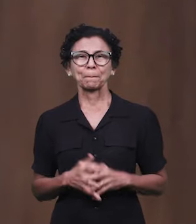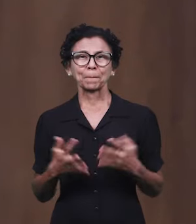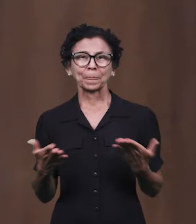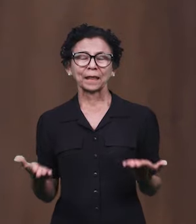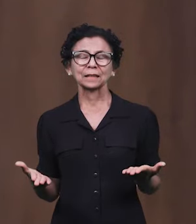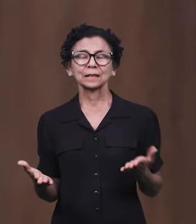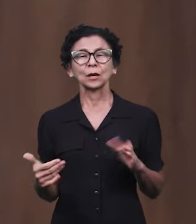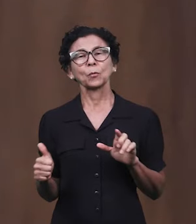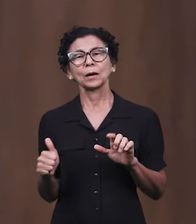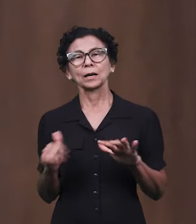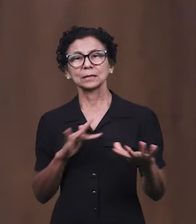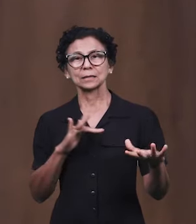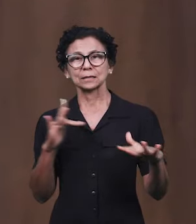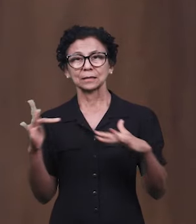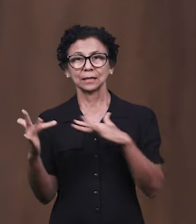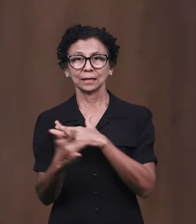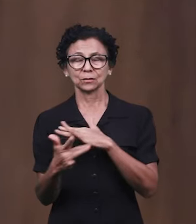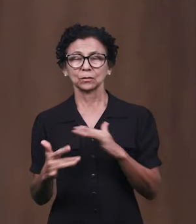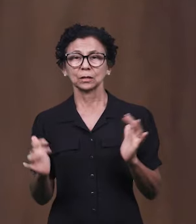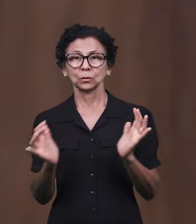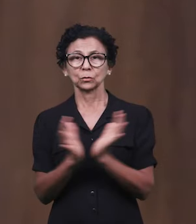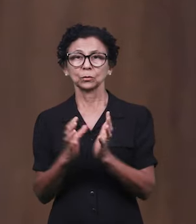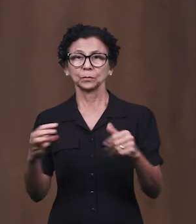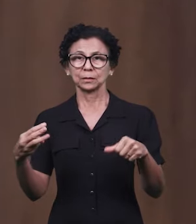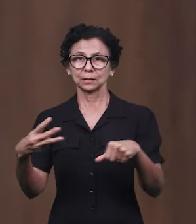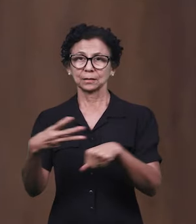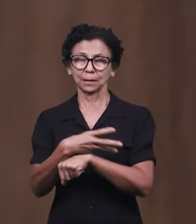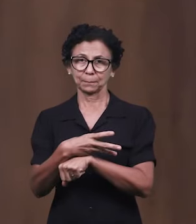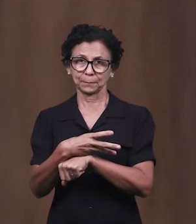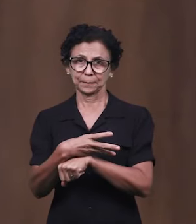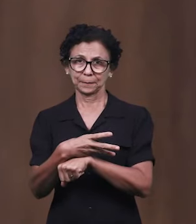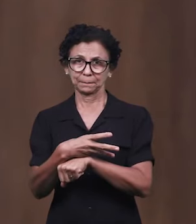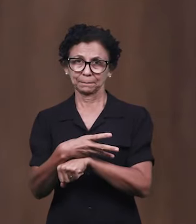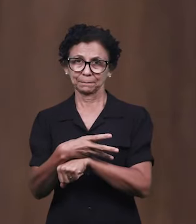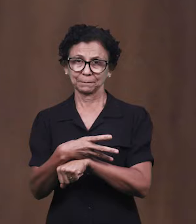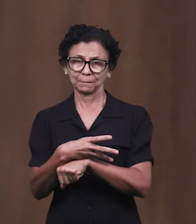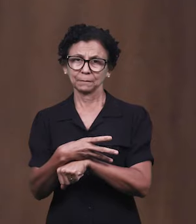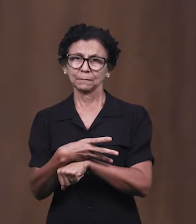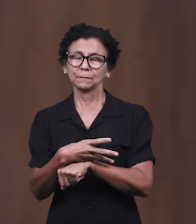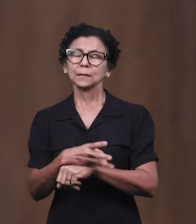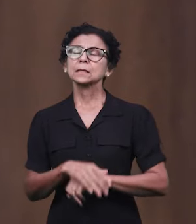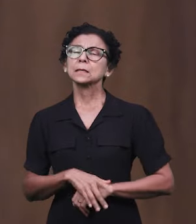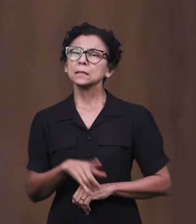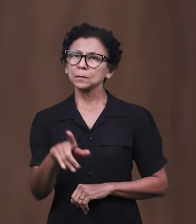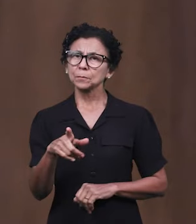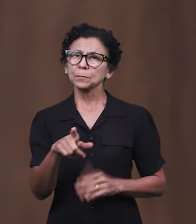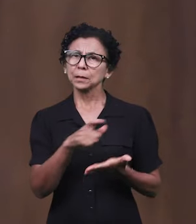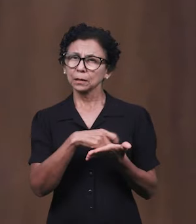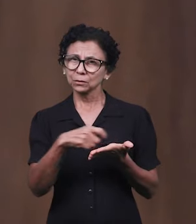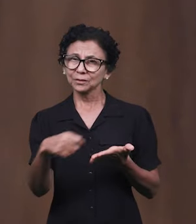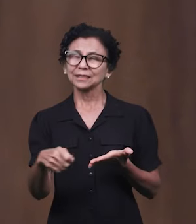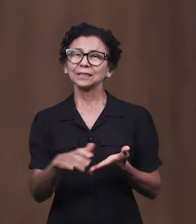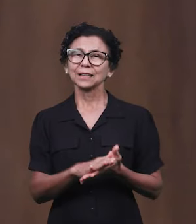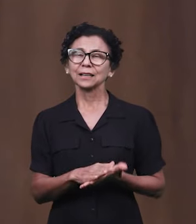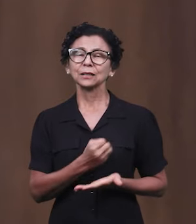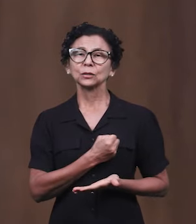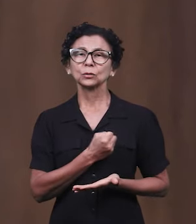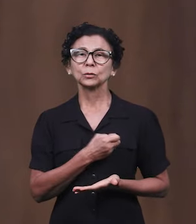temos grupos de WhatsApp. Os irmãos podem anotar aí, se quiser, até mesmo o telefone da Secretaria